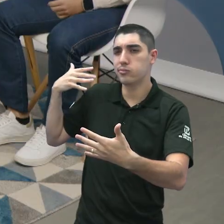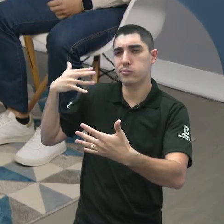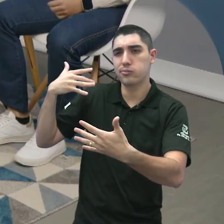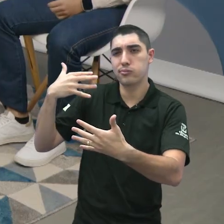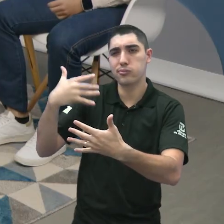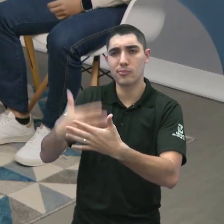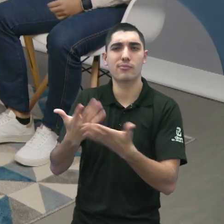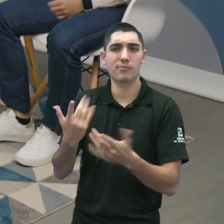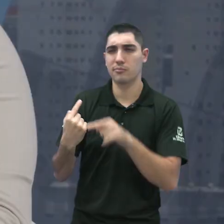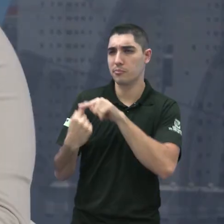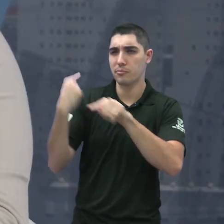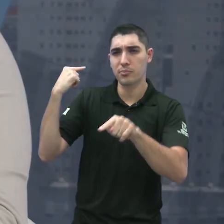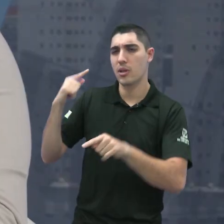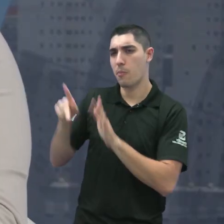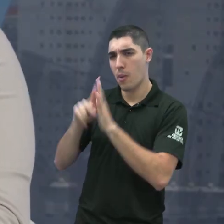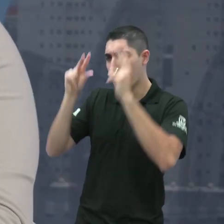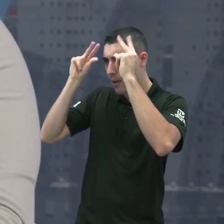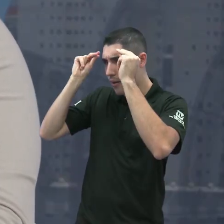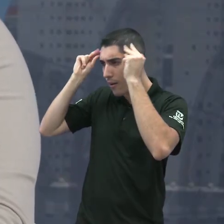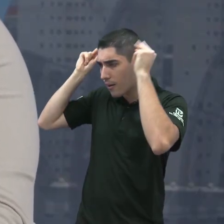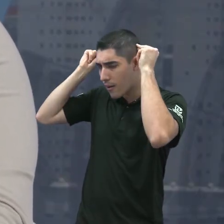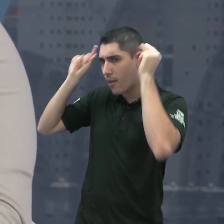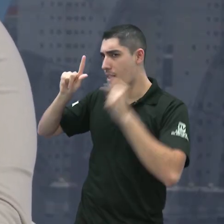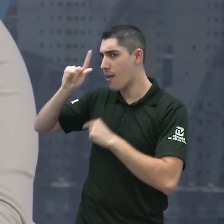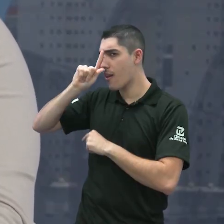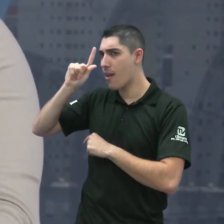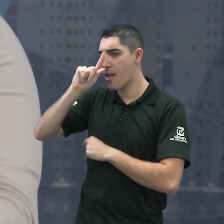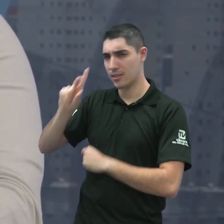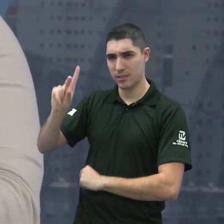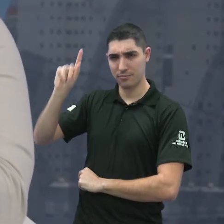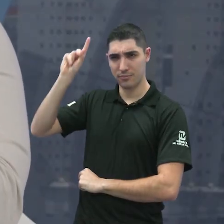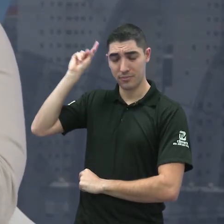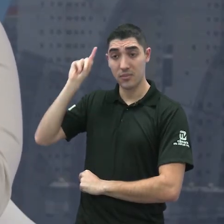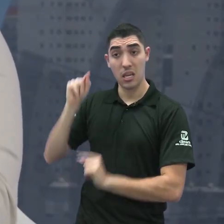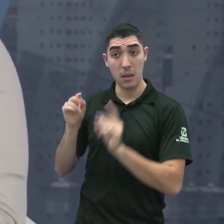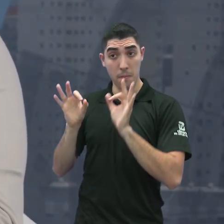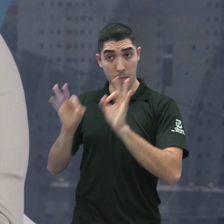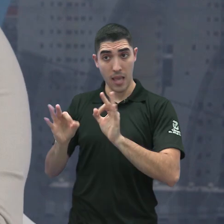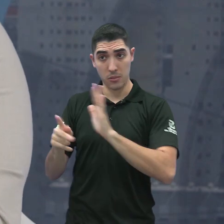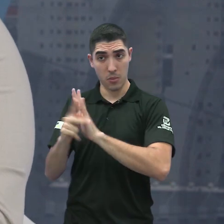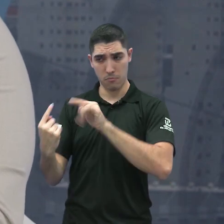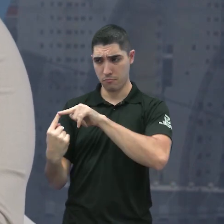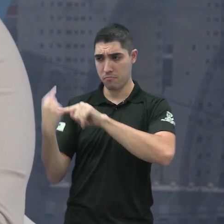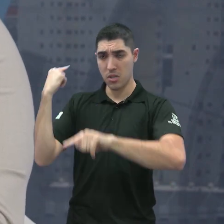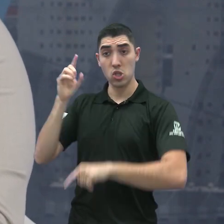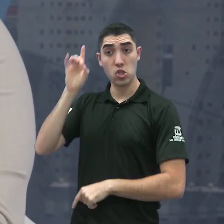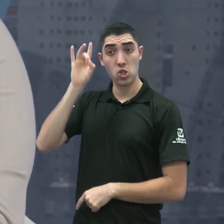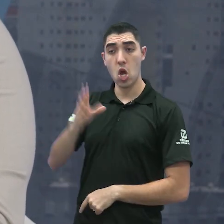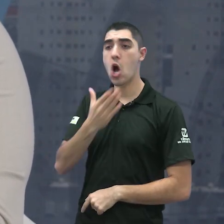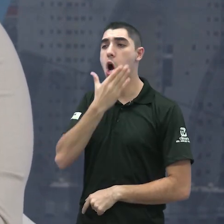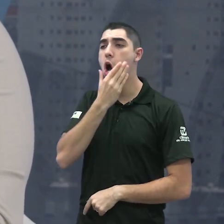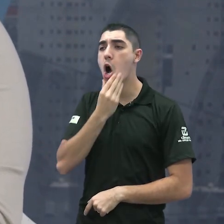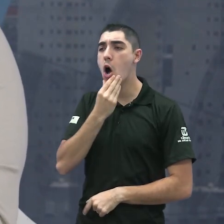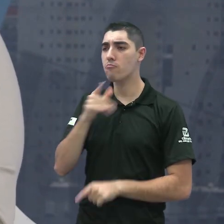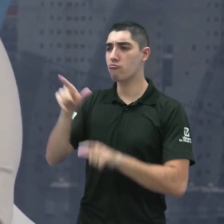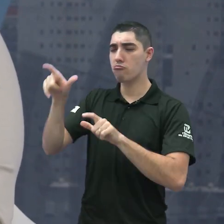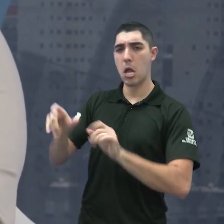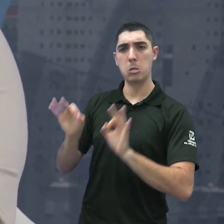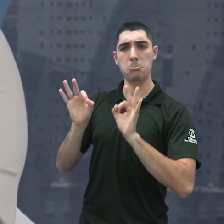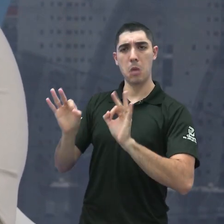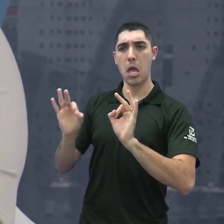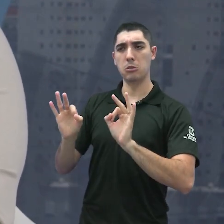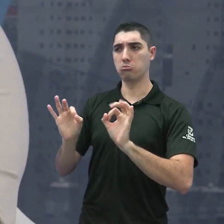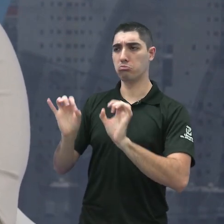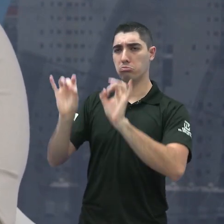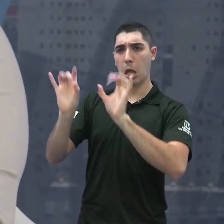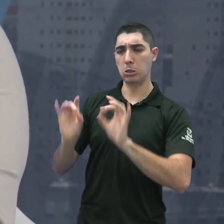conceito de cidadania na Grécia Antiga, que era um título dado a homens. Então, esse status que se